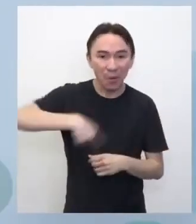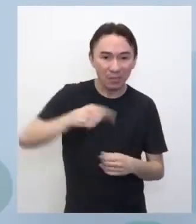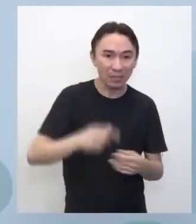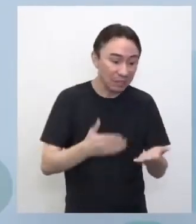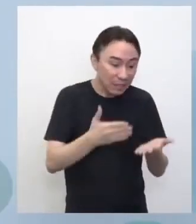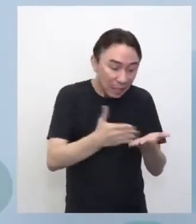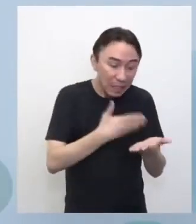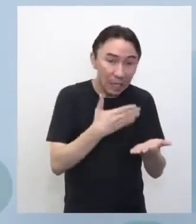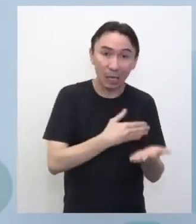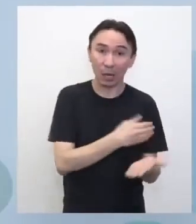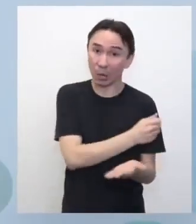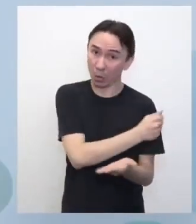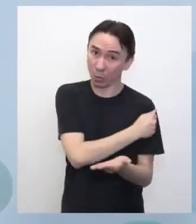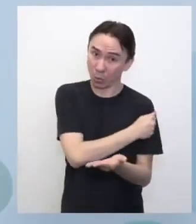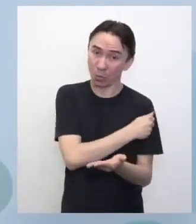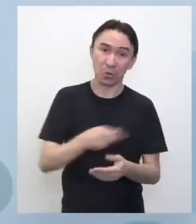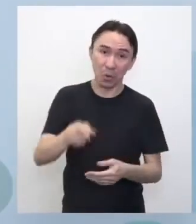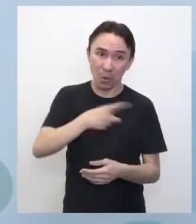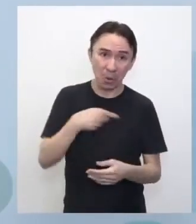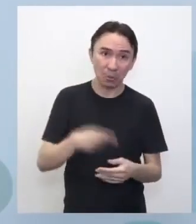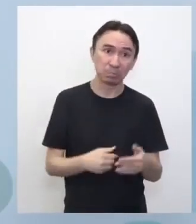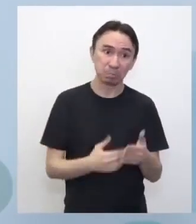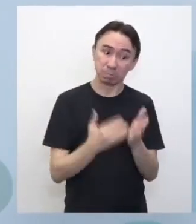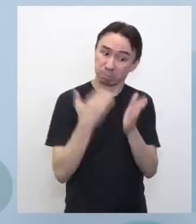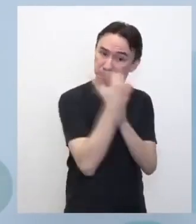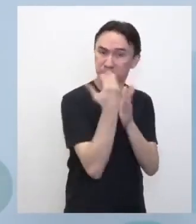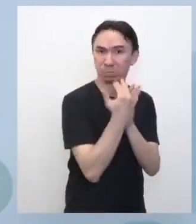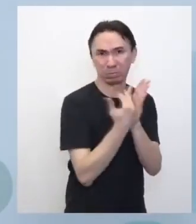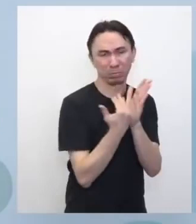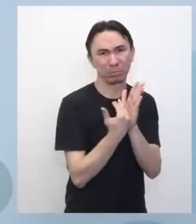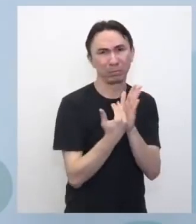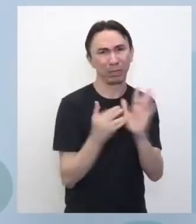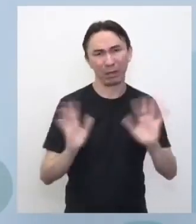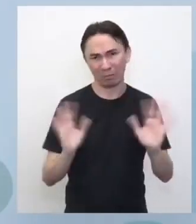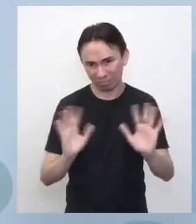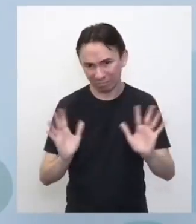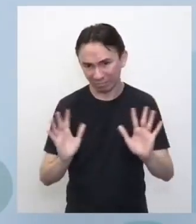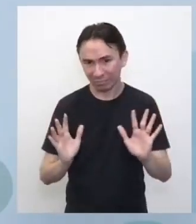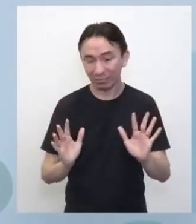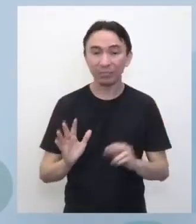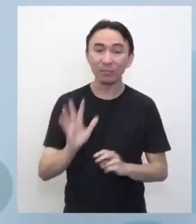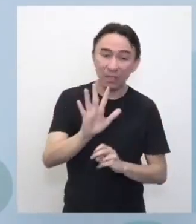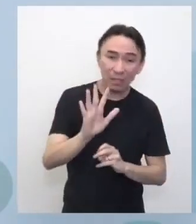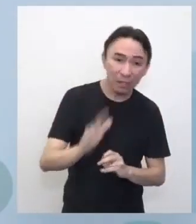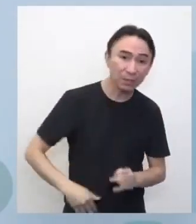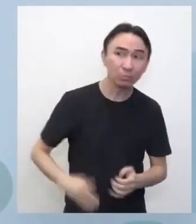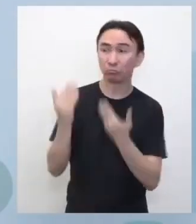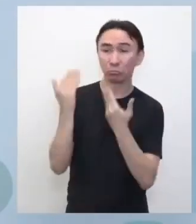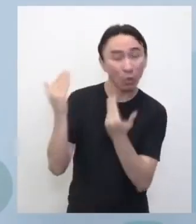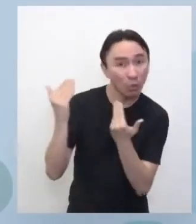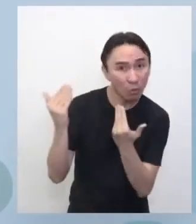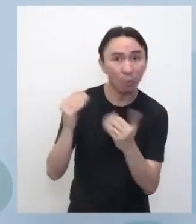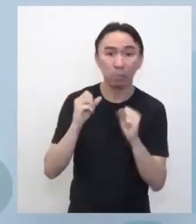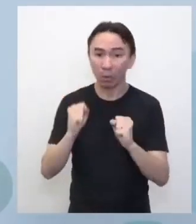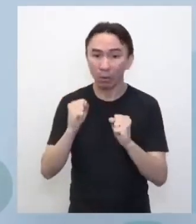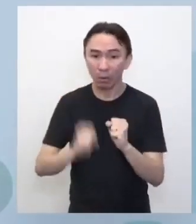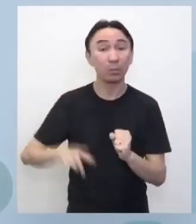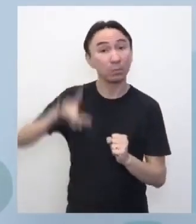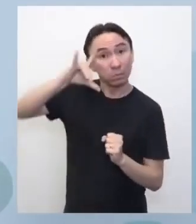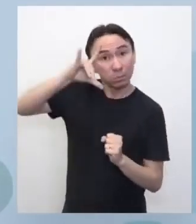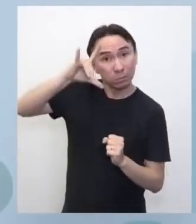tá? São 4 aulas e aí a gente vai trabalhar com toda a sequência, tá bom? Tem dúvida? Manda pra gente lá no Instagram, Língua